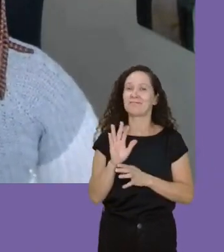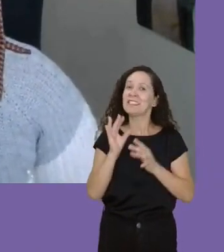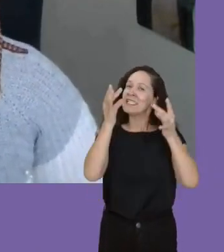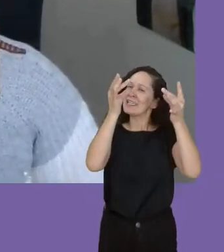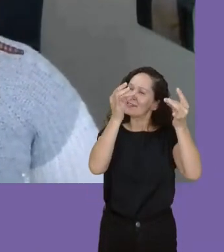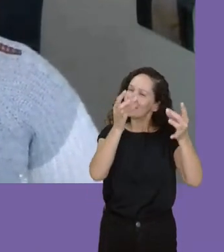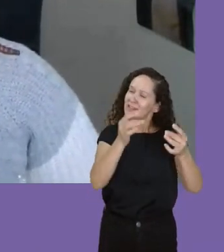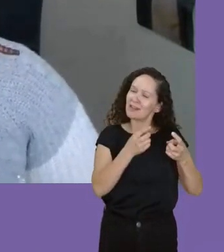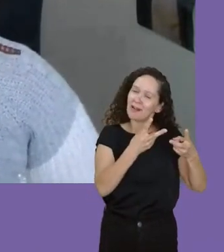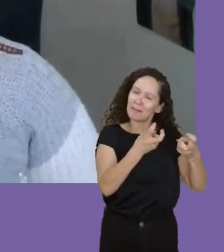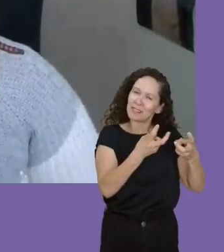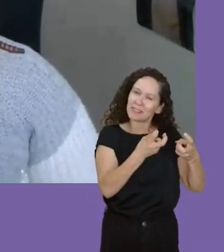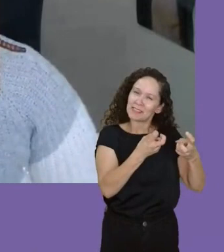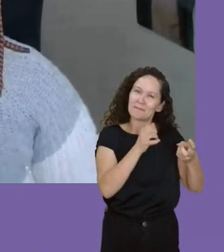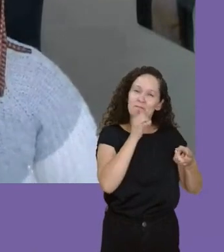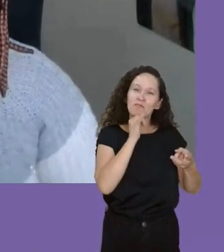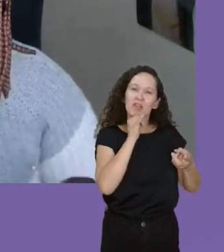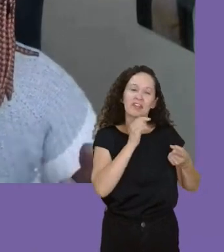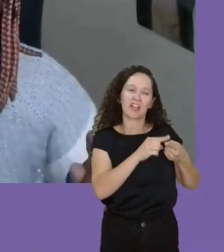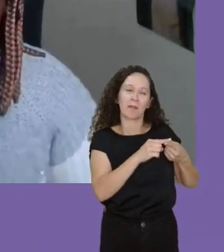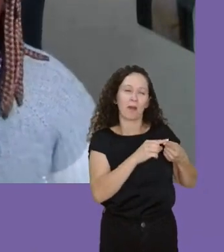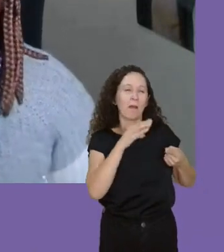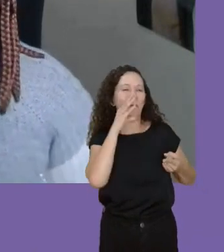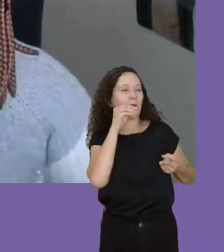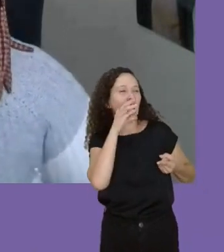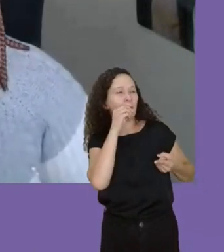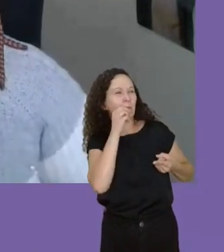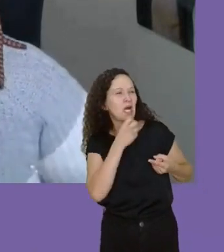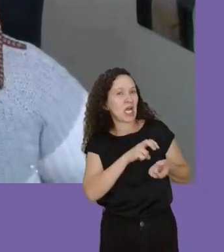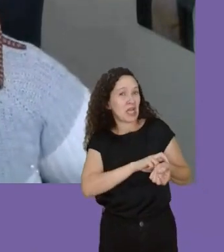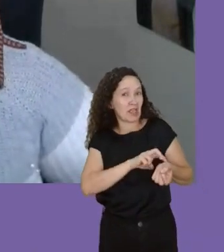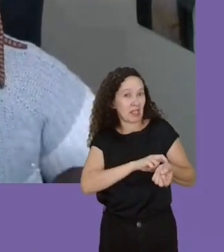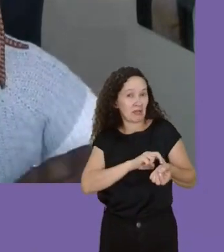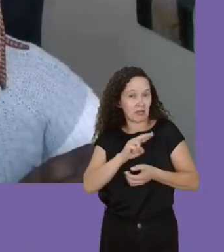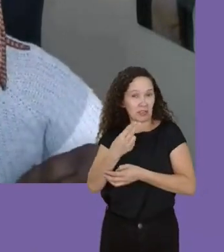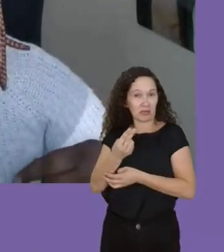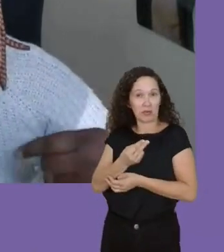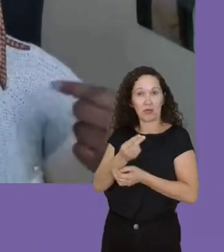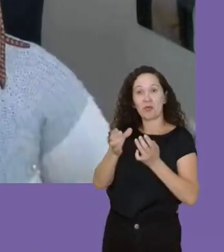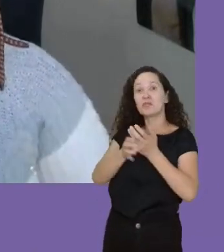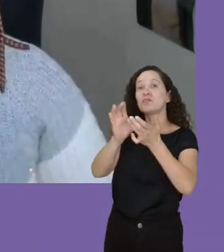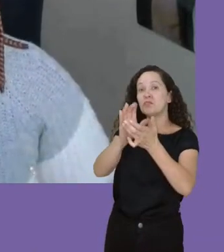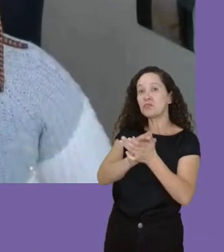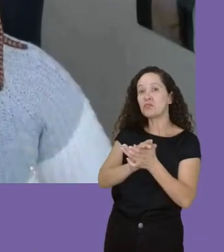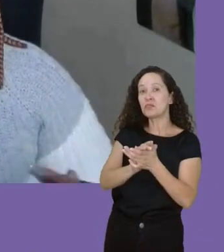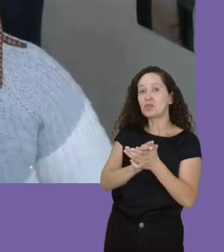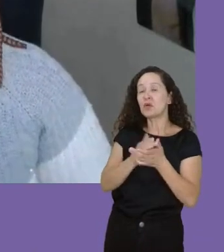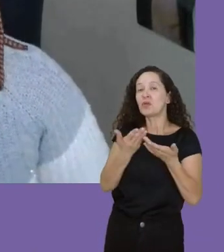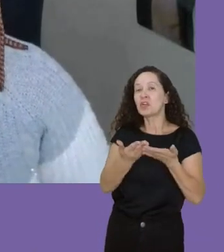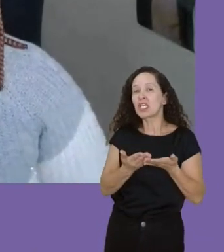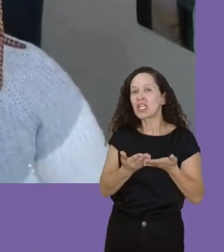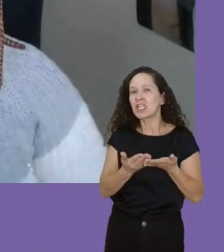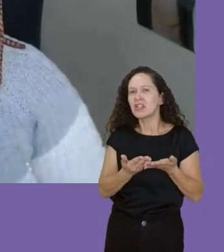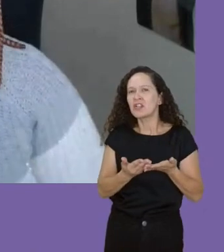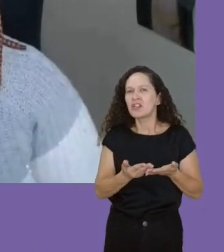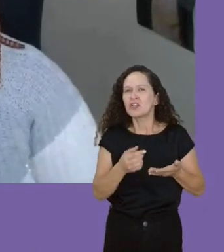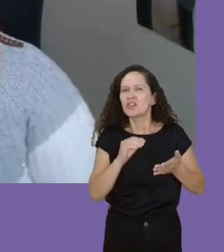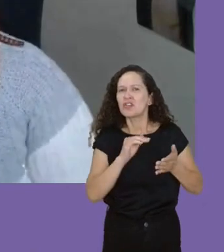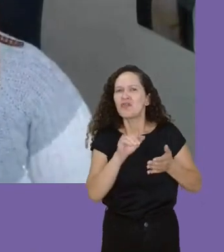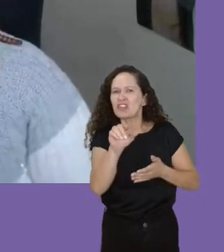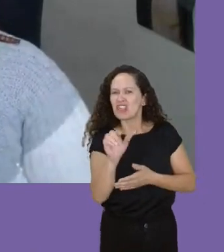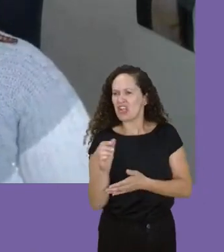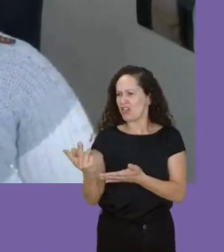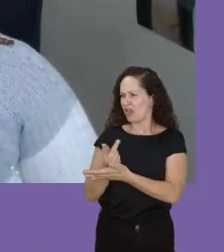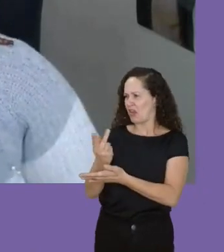detalhes, na perda do direito de fala, né? No companheiro te roubar a legitimidade sobre o que está